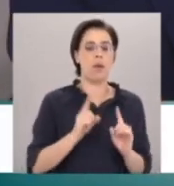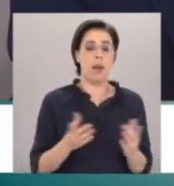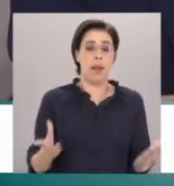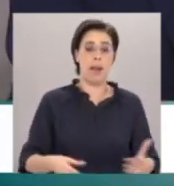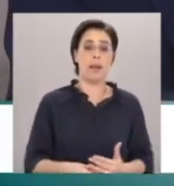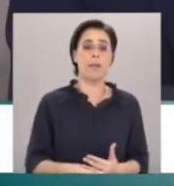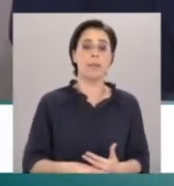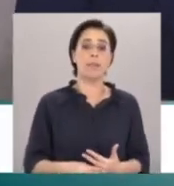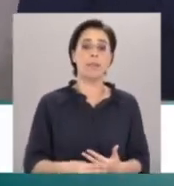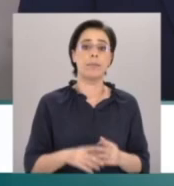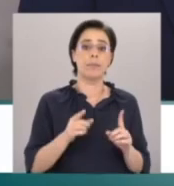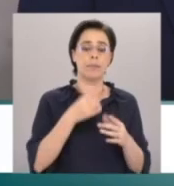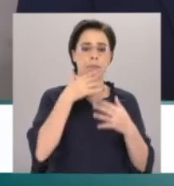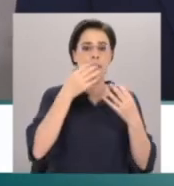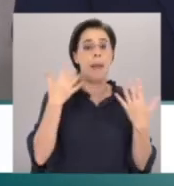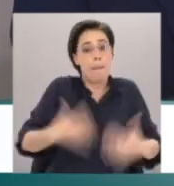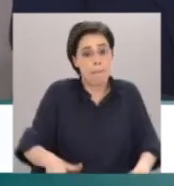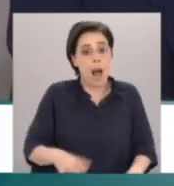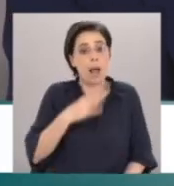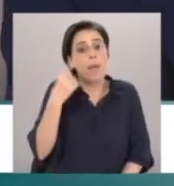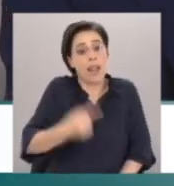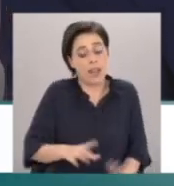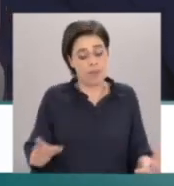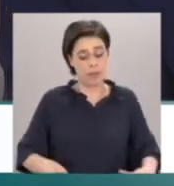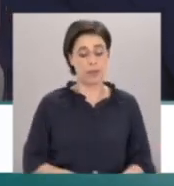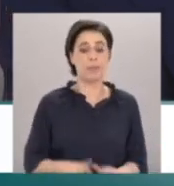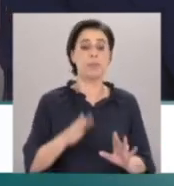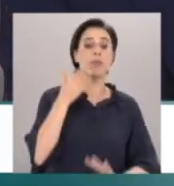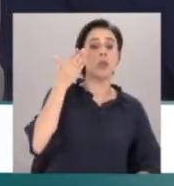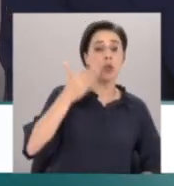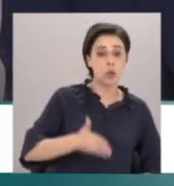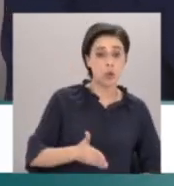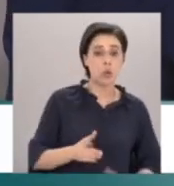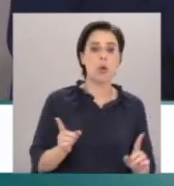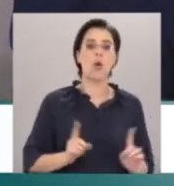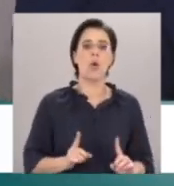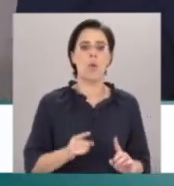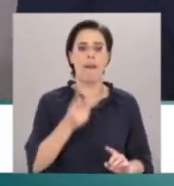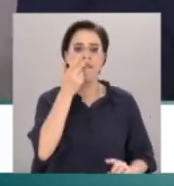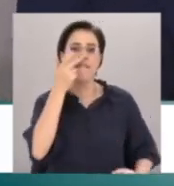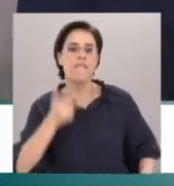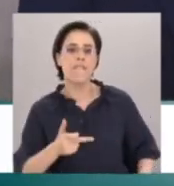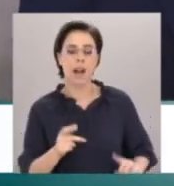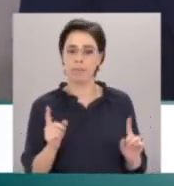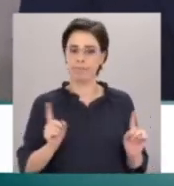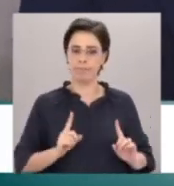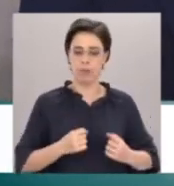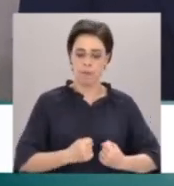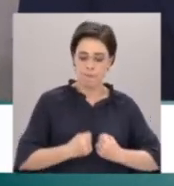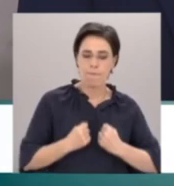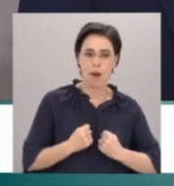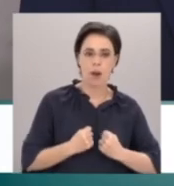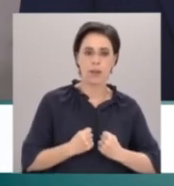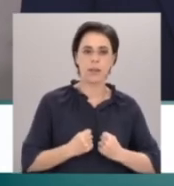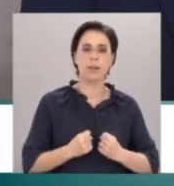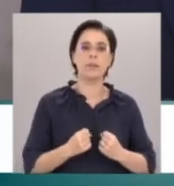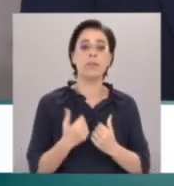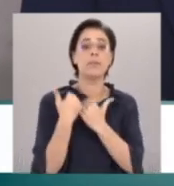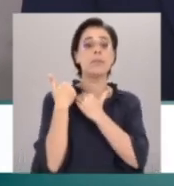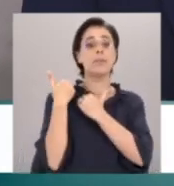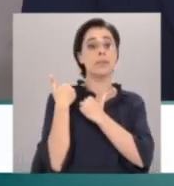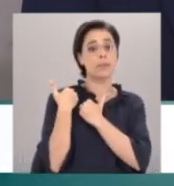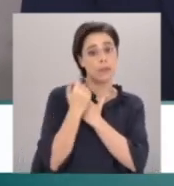Portugal e isto é que é de senso e ser justo não é ser fraco é ser forte e